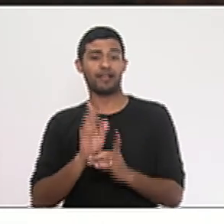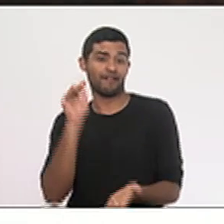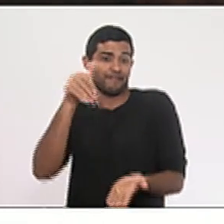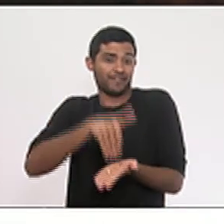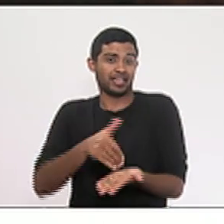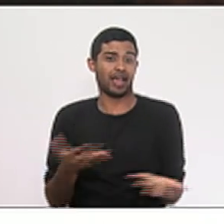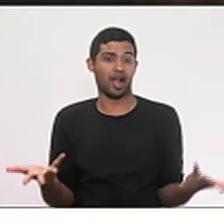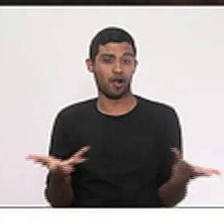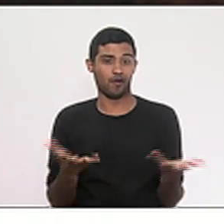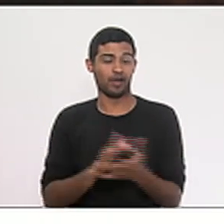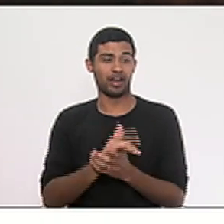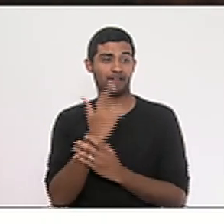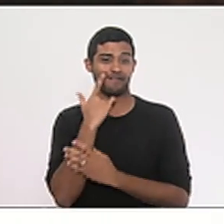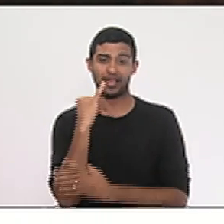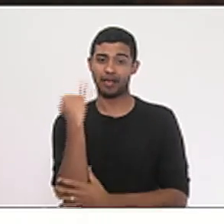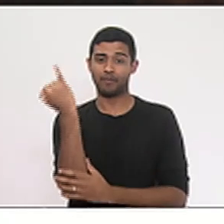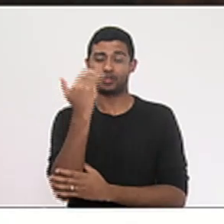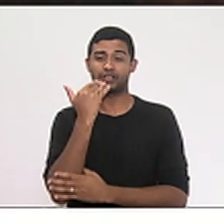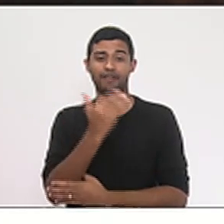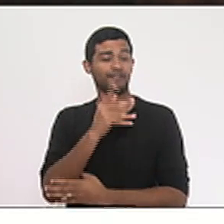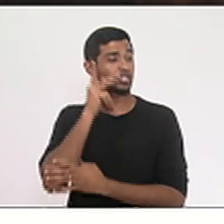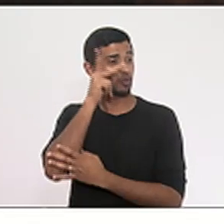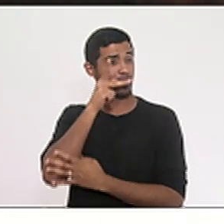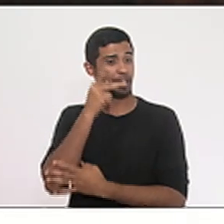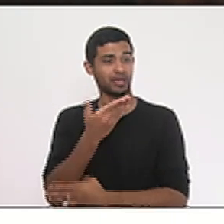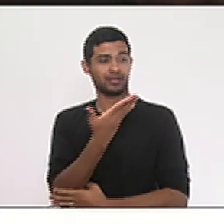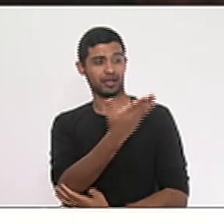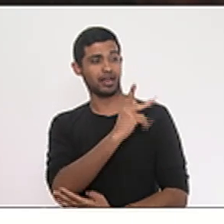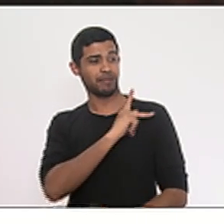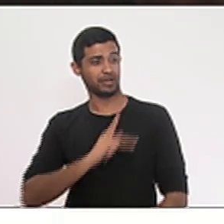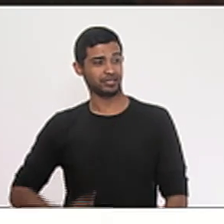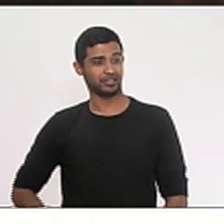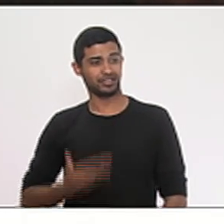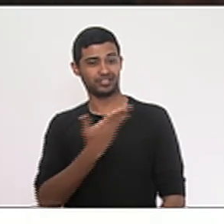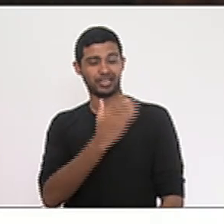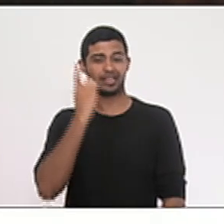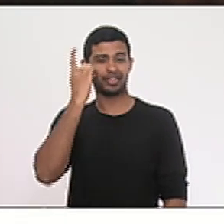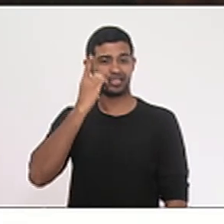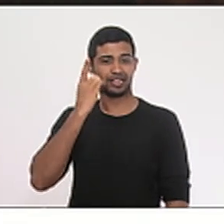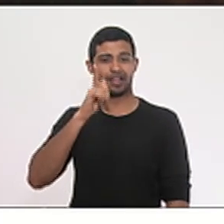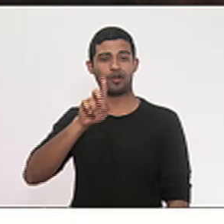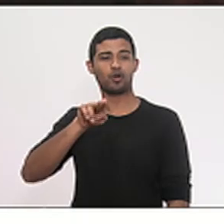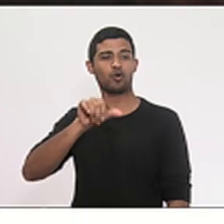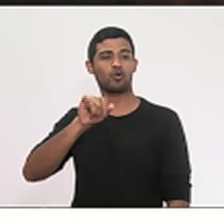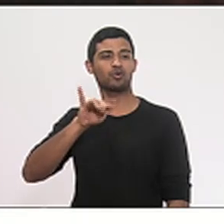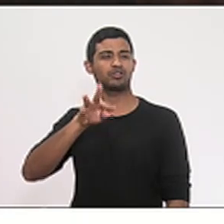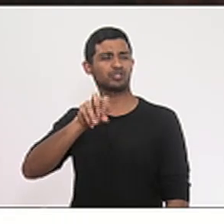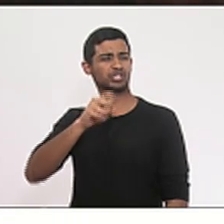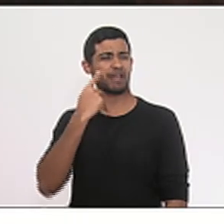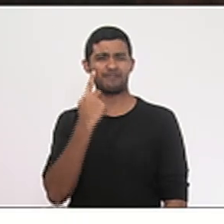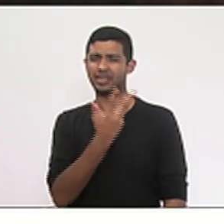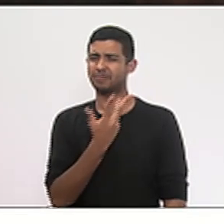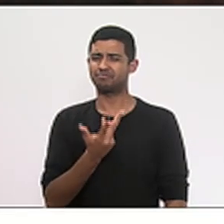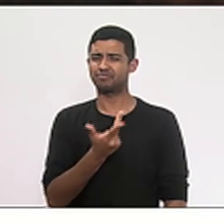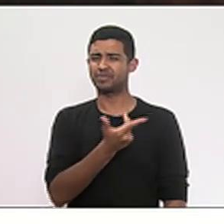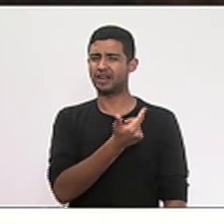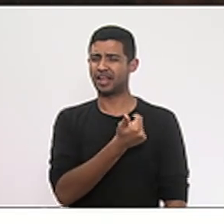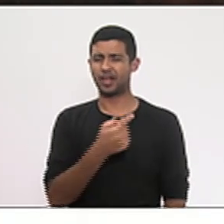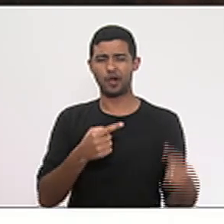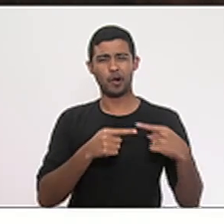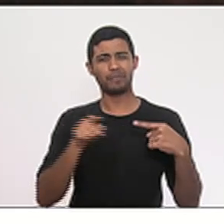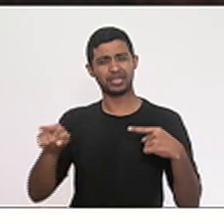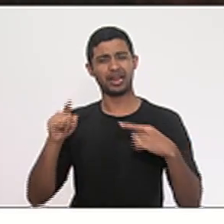a importância dessa frente parlamentar sendo presidida pelo deputado Gustavo, que a essência da